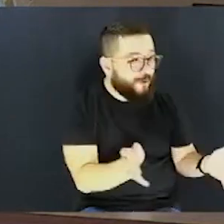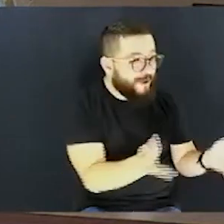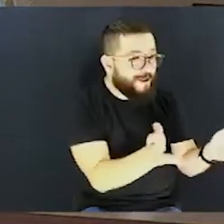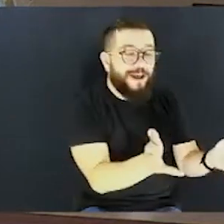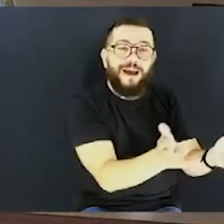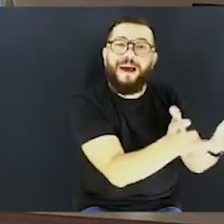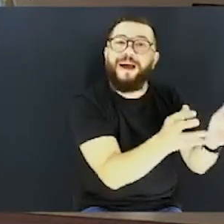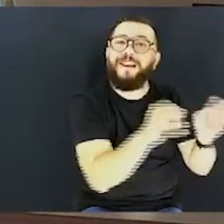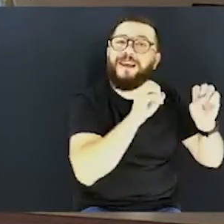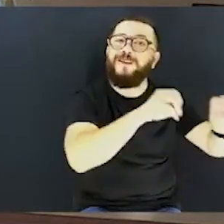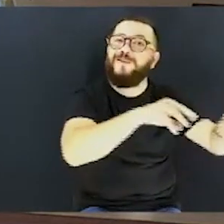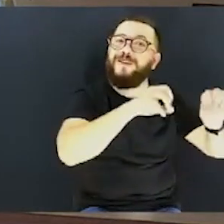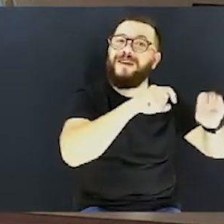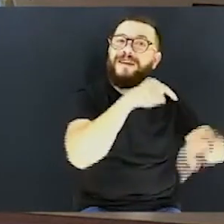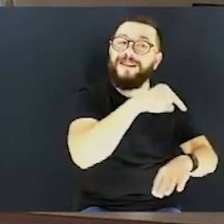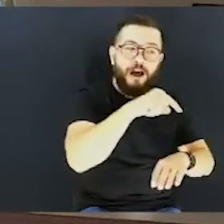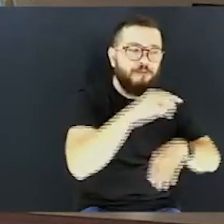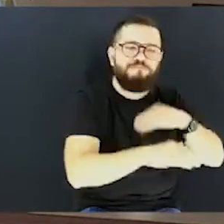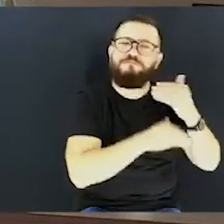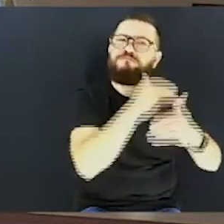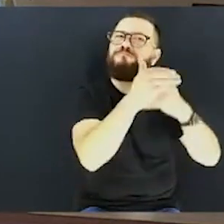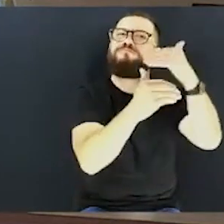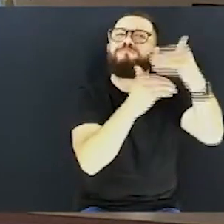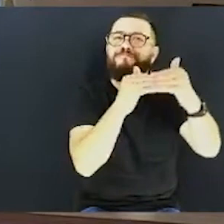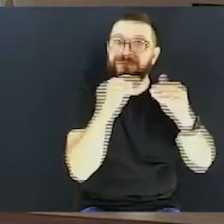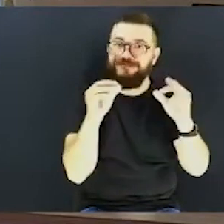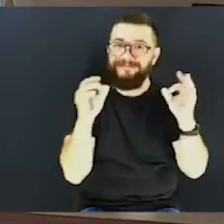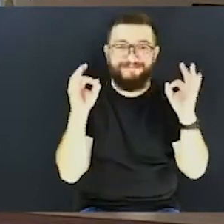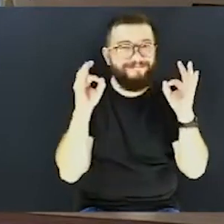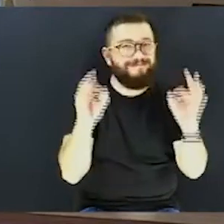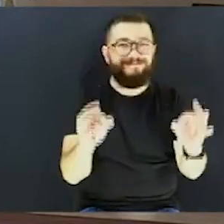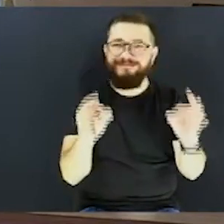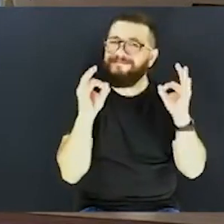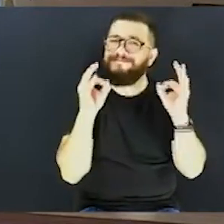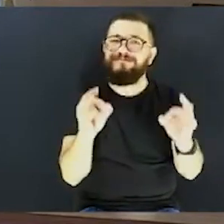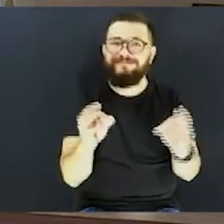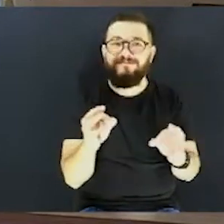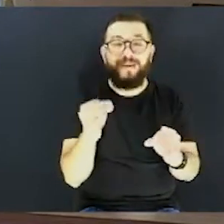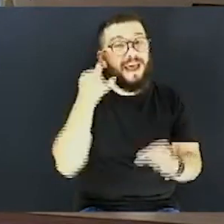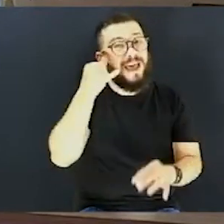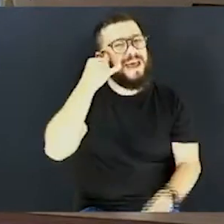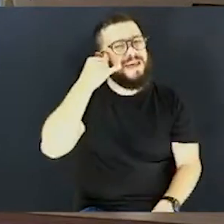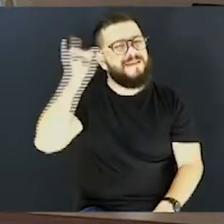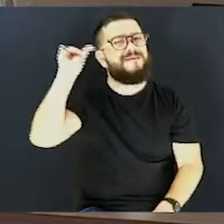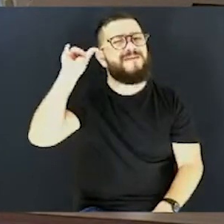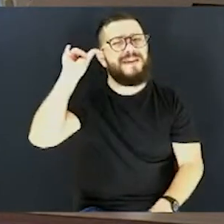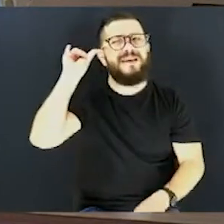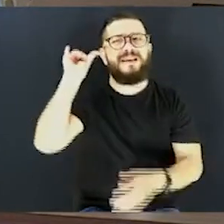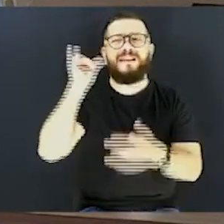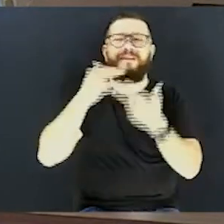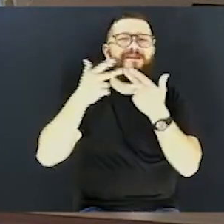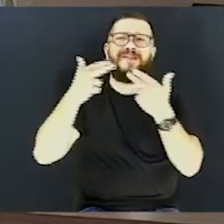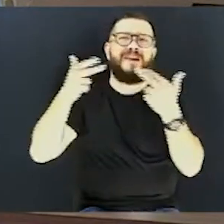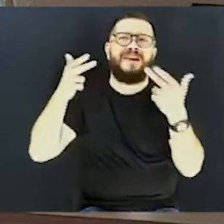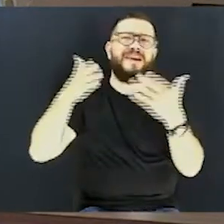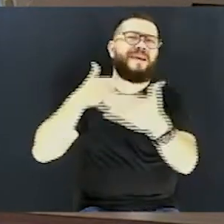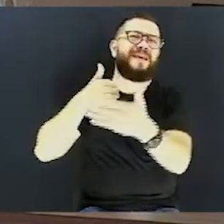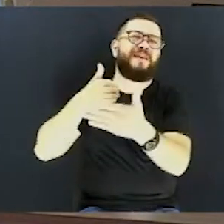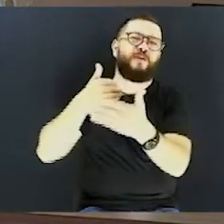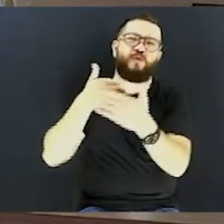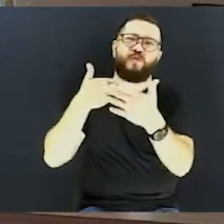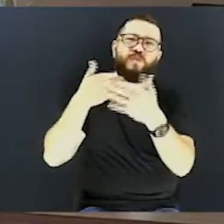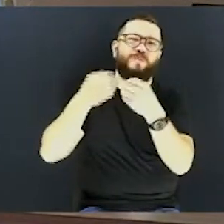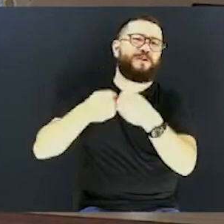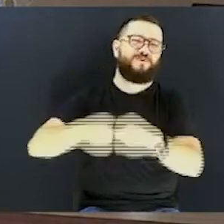de desenvolvimento na fase da primeira infância, a gente está prevenindo um monte de outras coisas lá na frente. Eu queria,